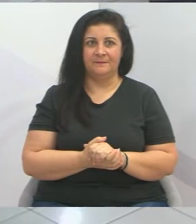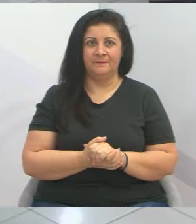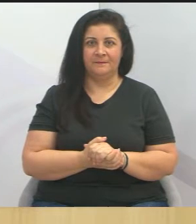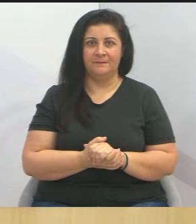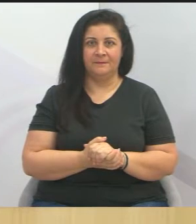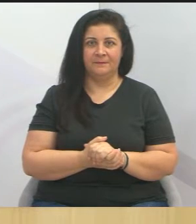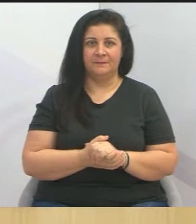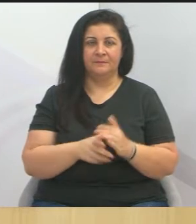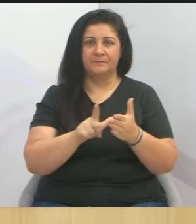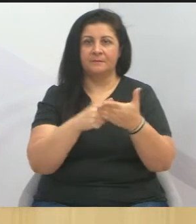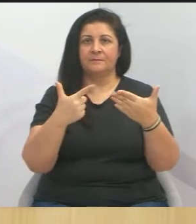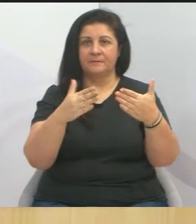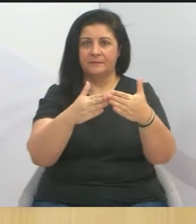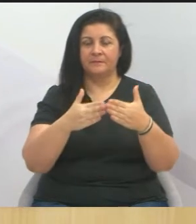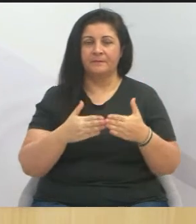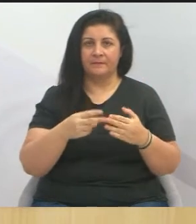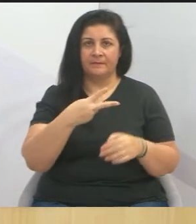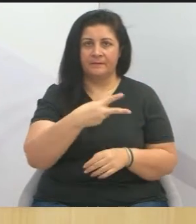o requerimento